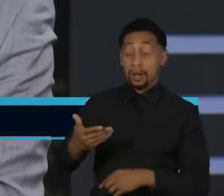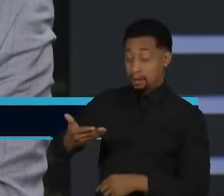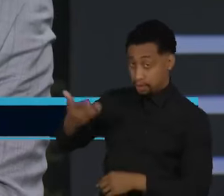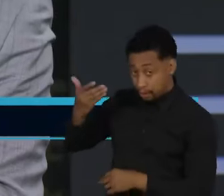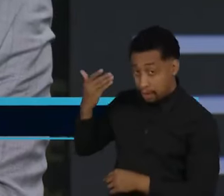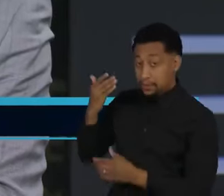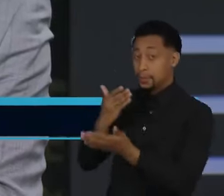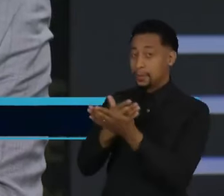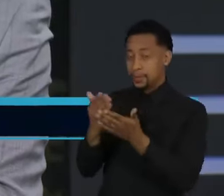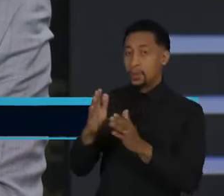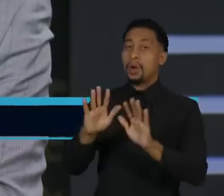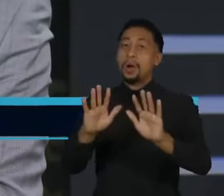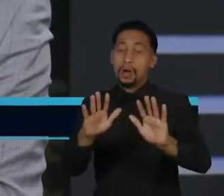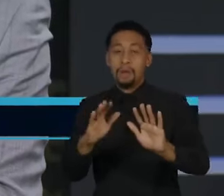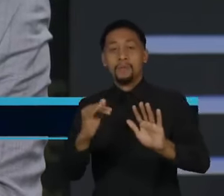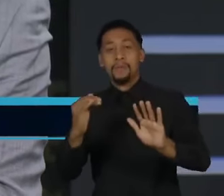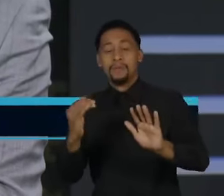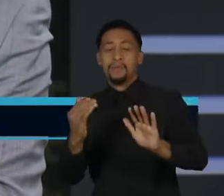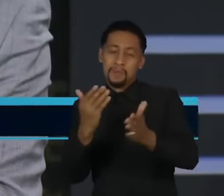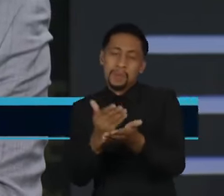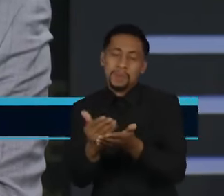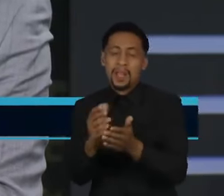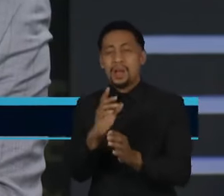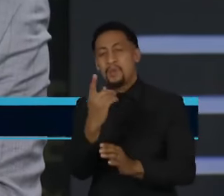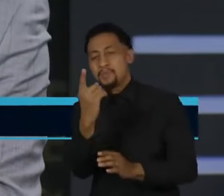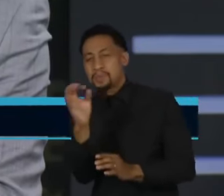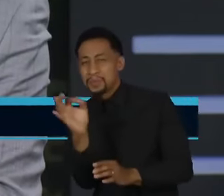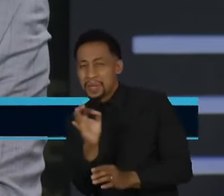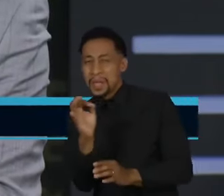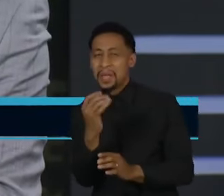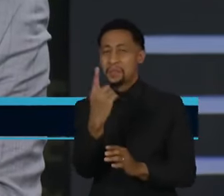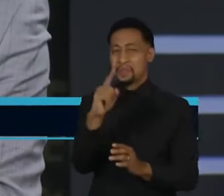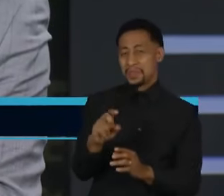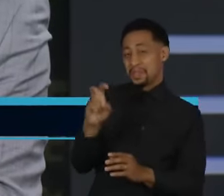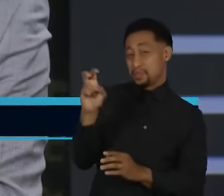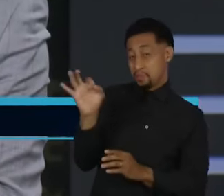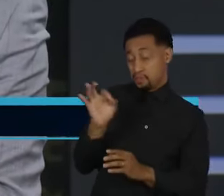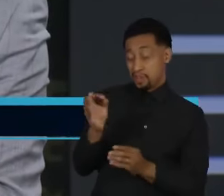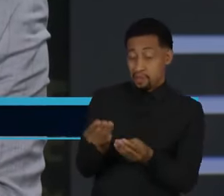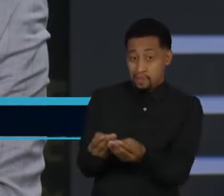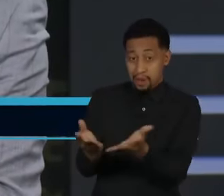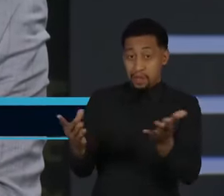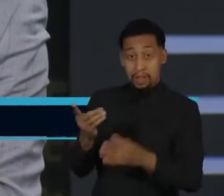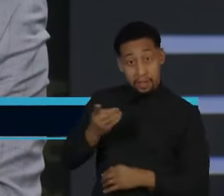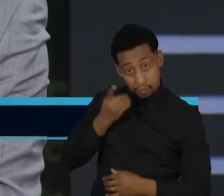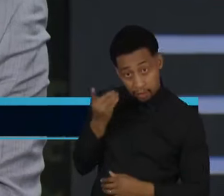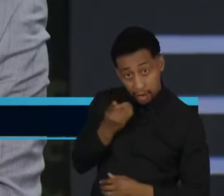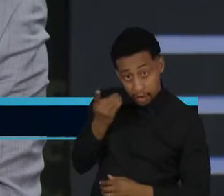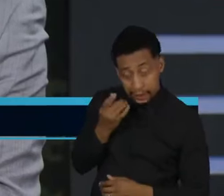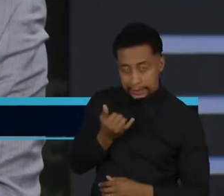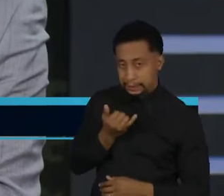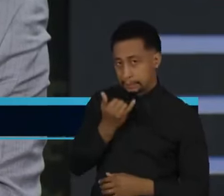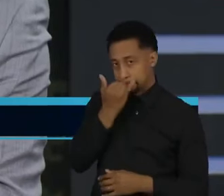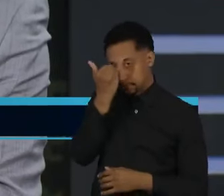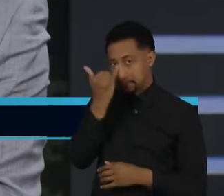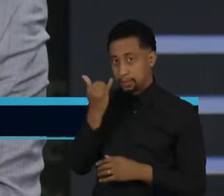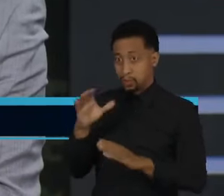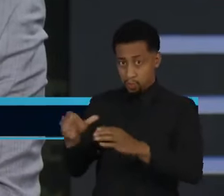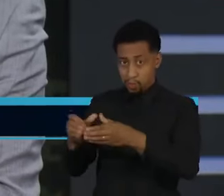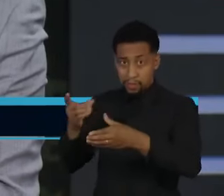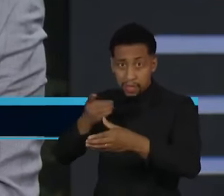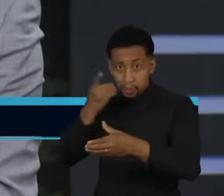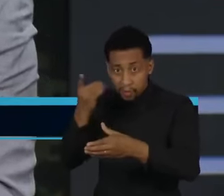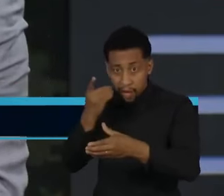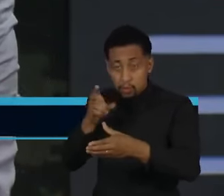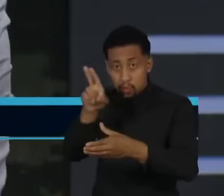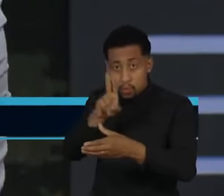dar 1% ou 1,5% das receitas correntes para que os deputados fizessem emendas. Hoje, os deputados praticamente dominam entre